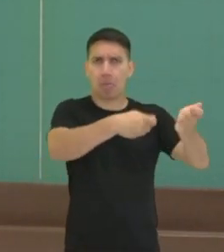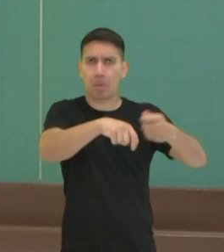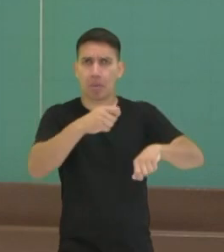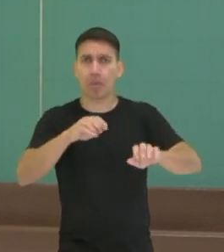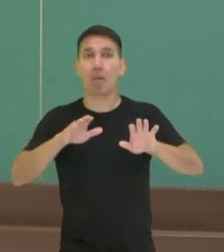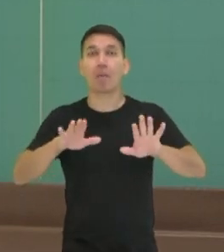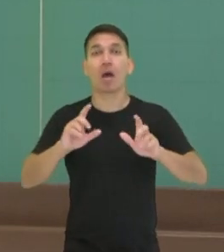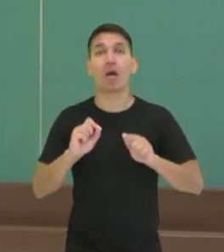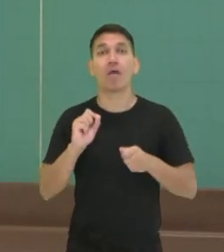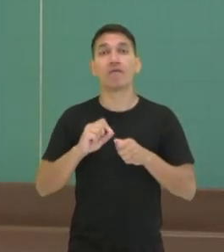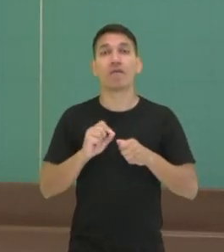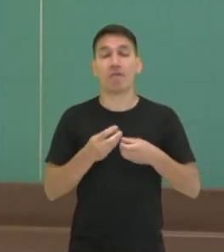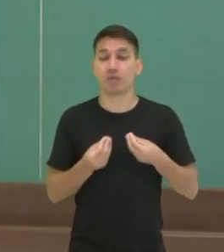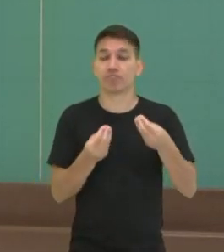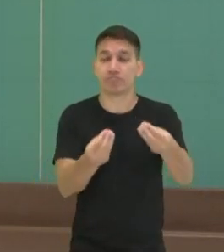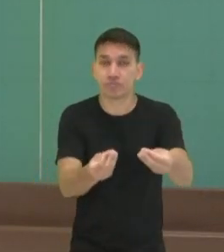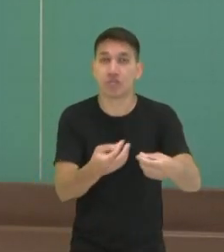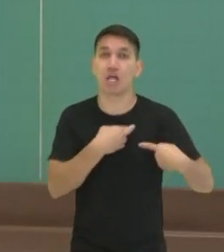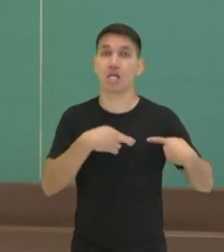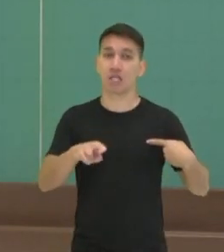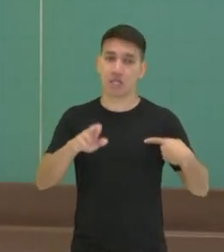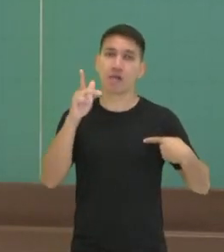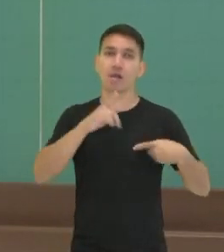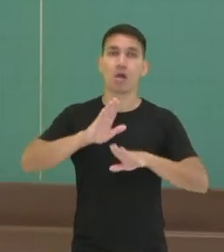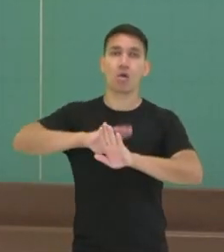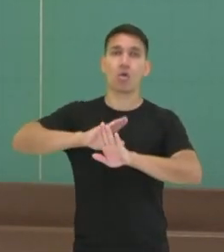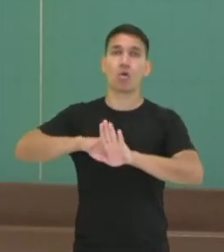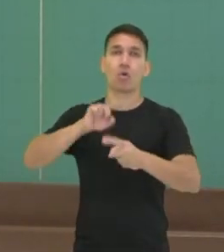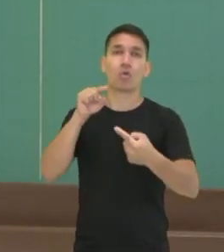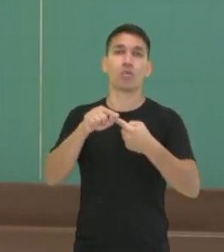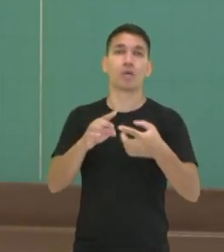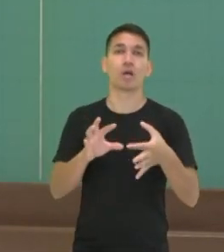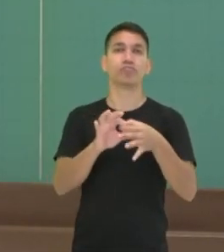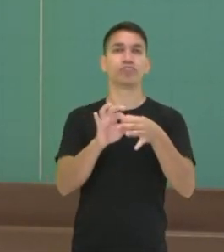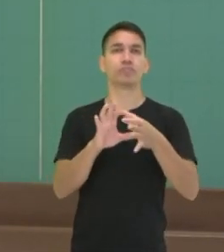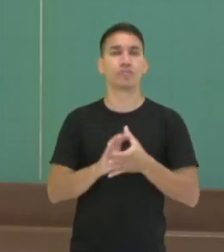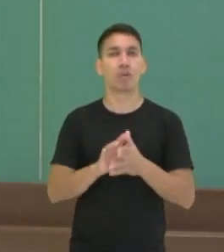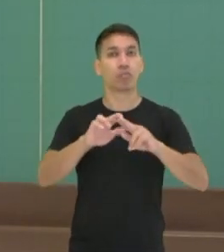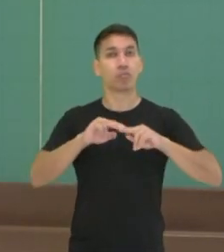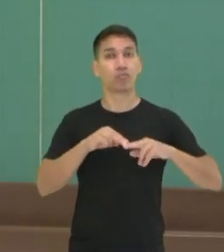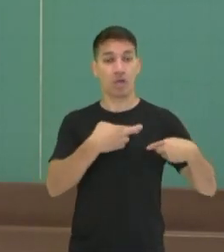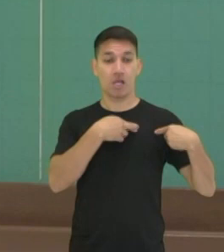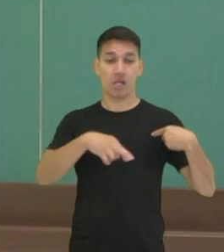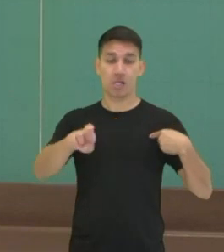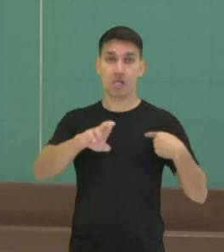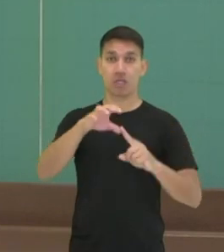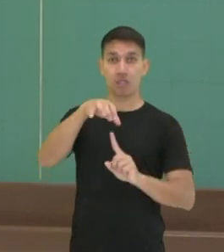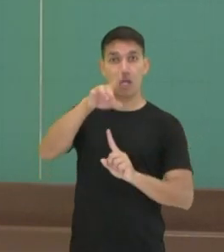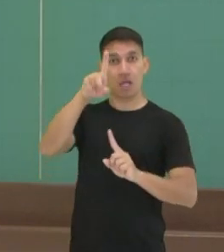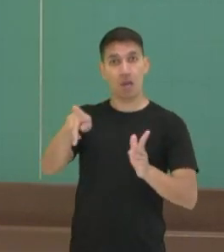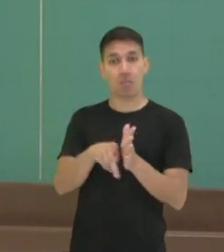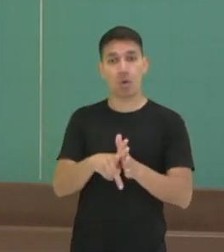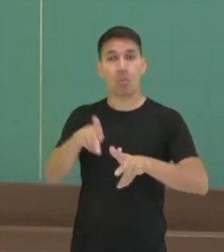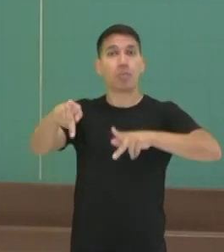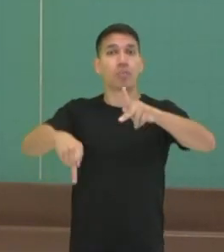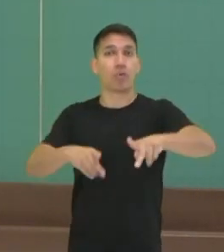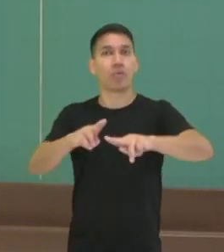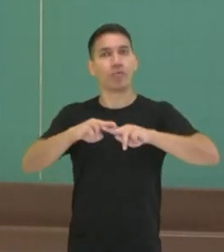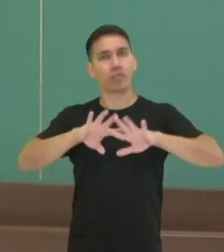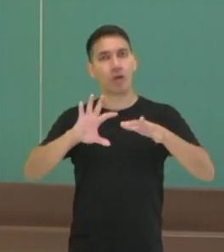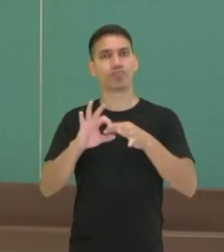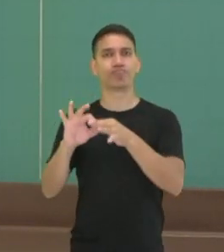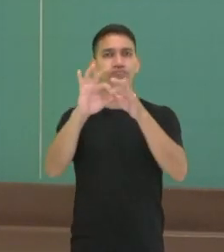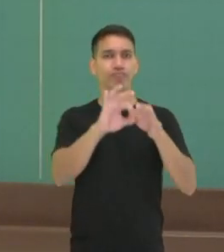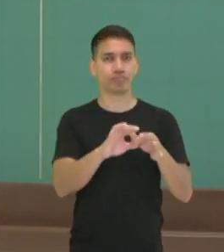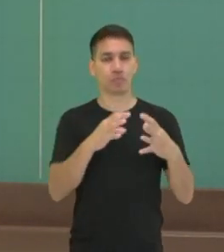trazendo a religião como uma coisa que una. Então, na visão dele, que a religião do rei tem que ser a religião do seu povo. Então, isso vai fazer essa união.